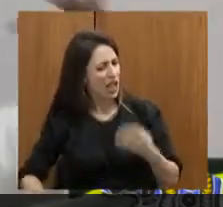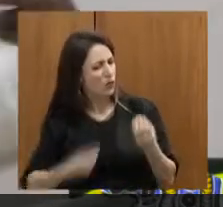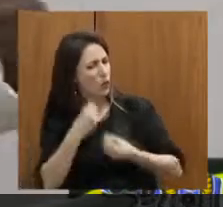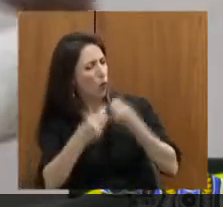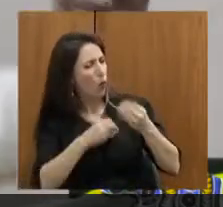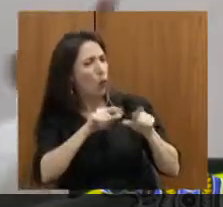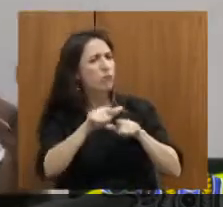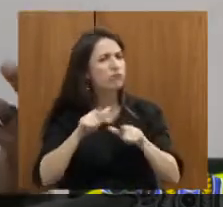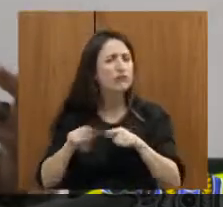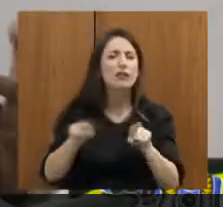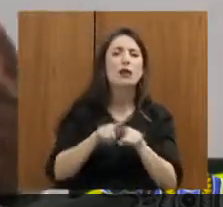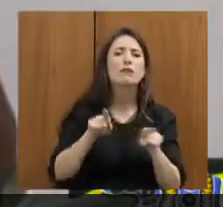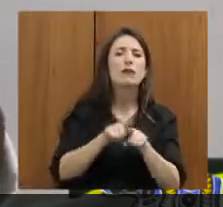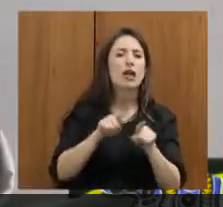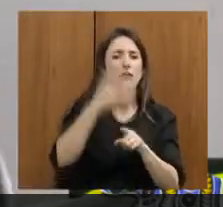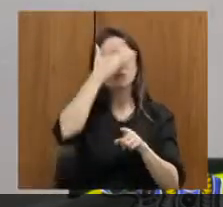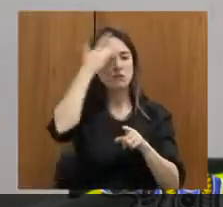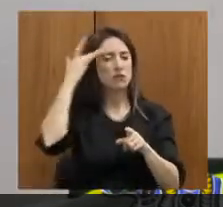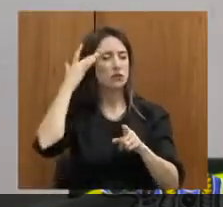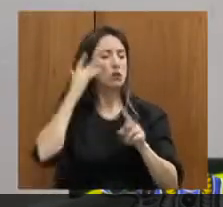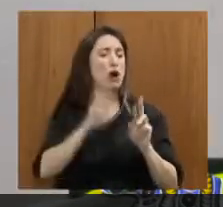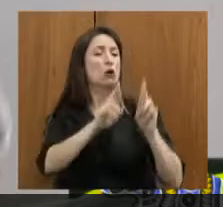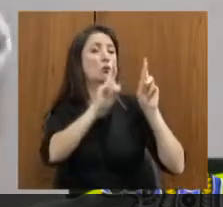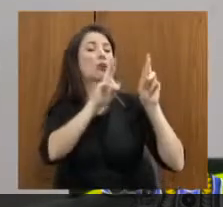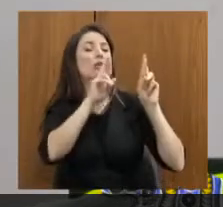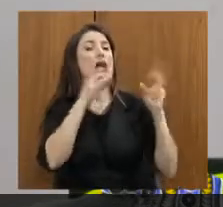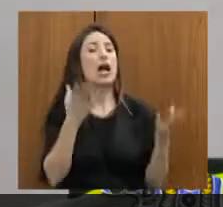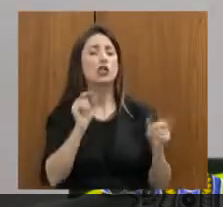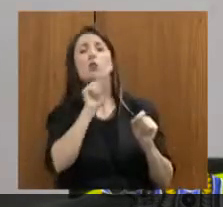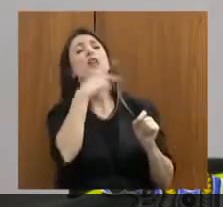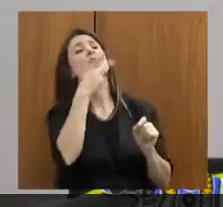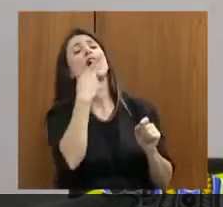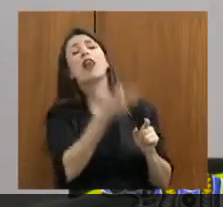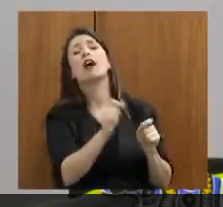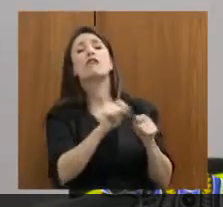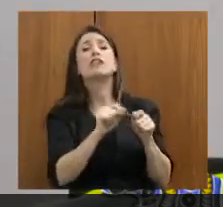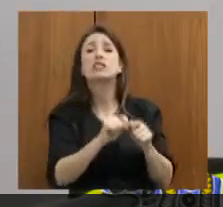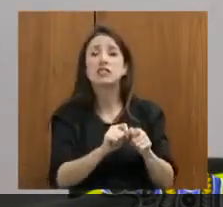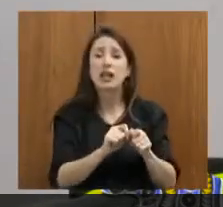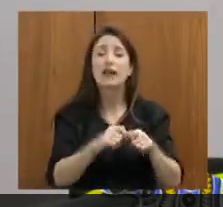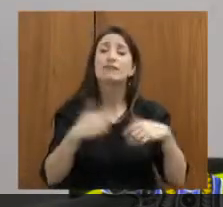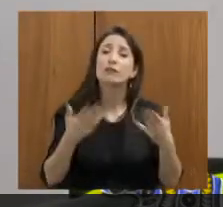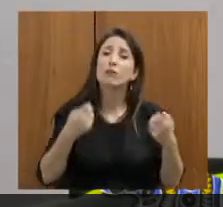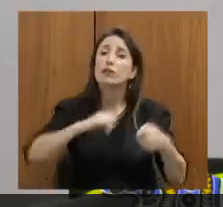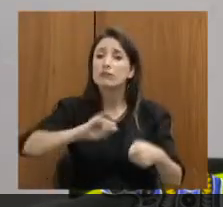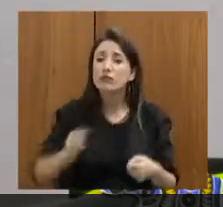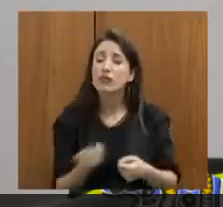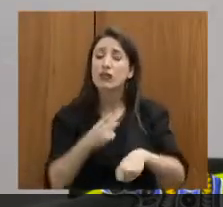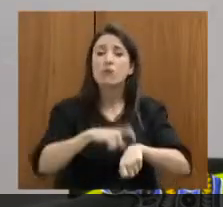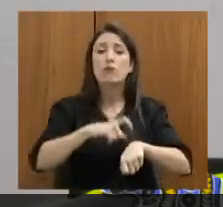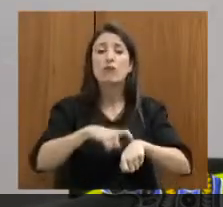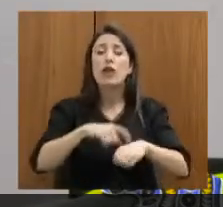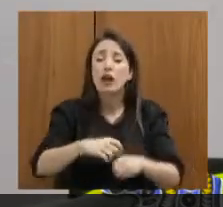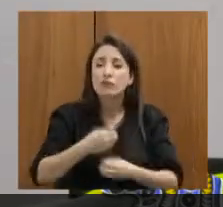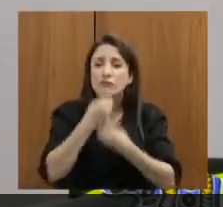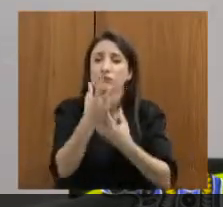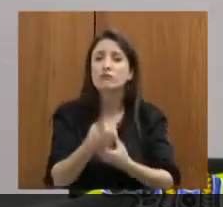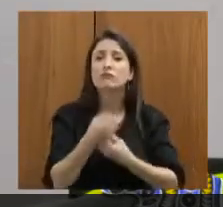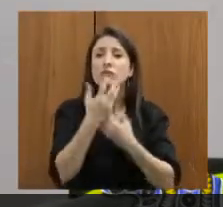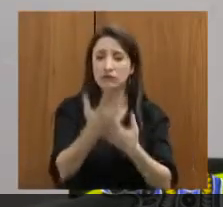territoriais Estão dizendo mas nós precisávamos de aterrar esse momento assim que as falas